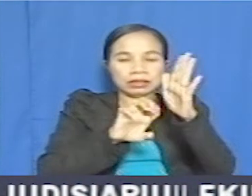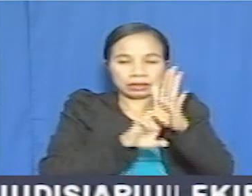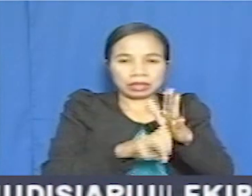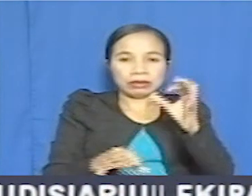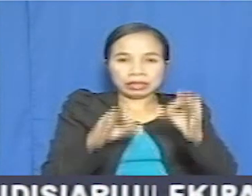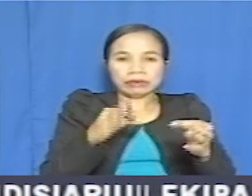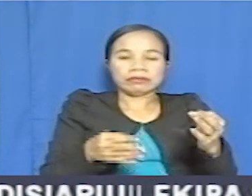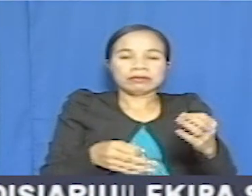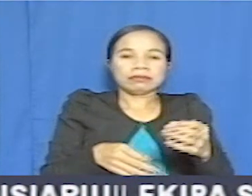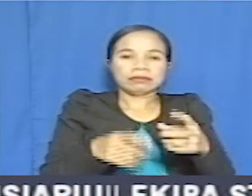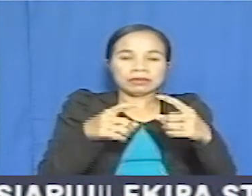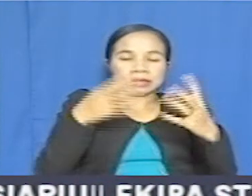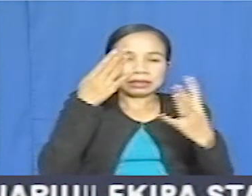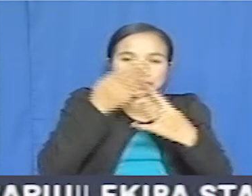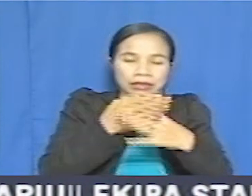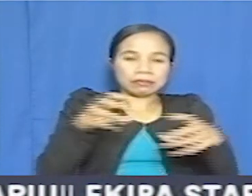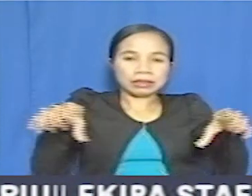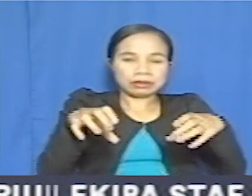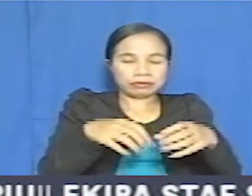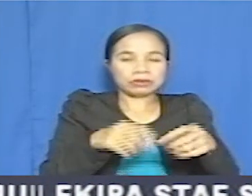serviço bahira sire ia